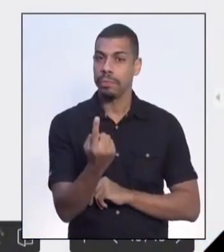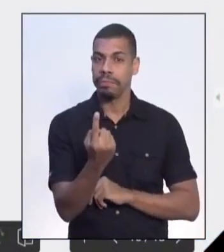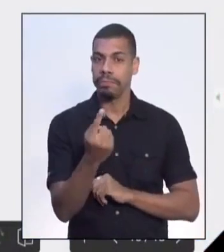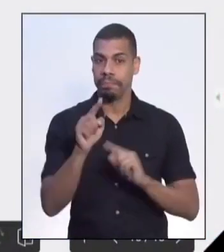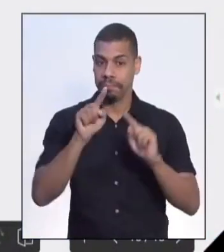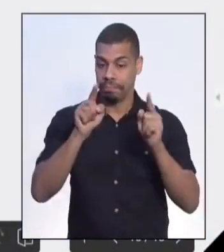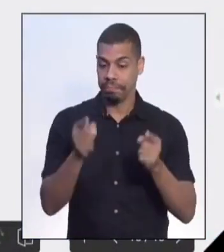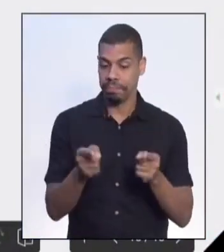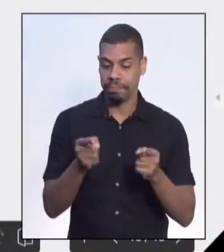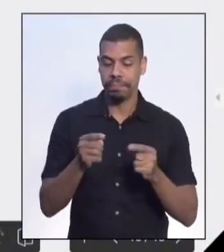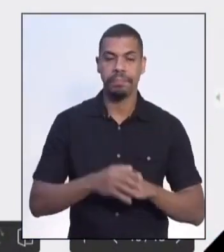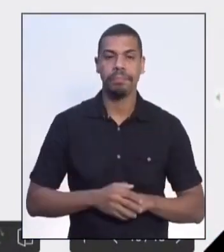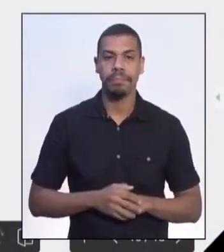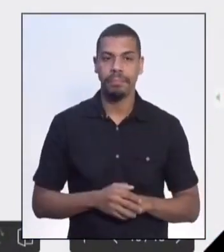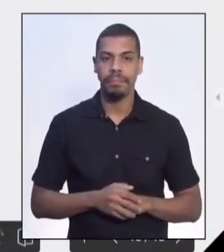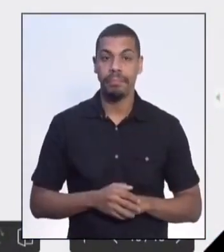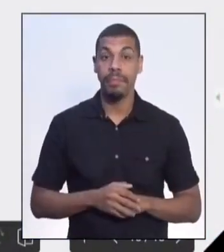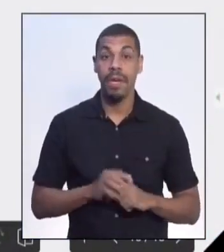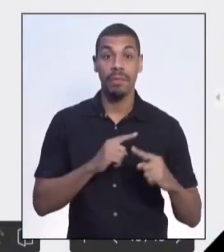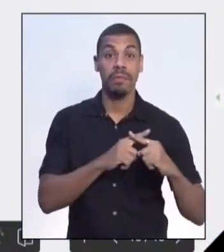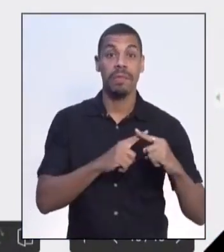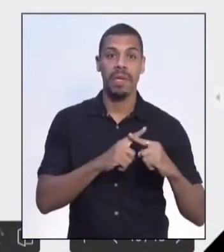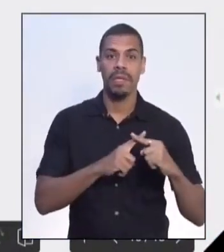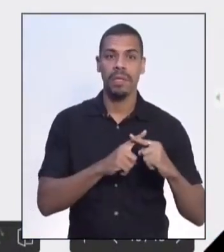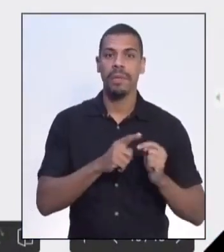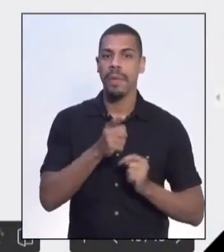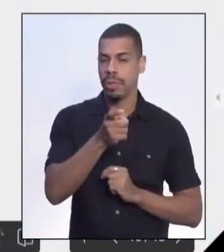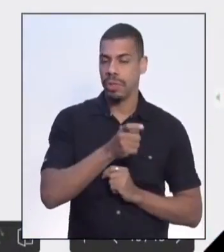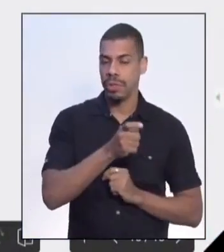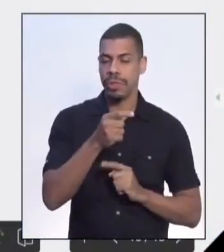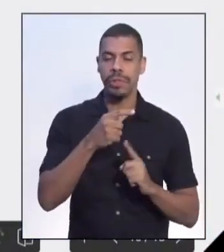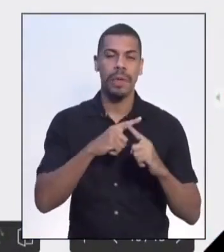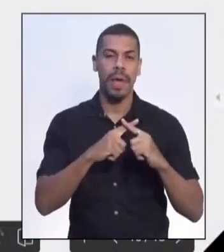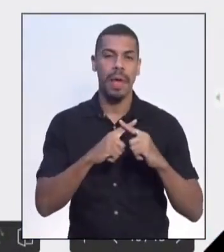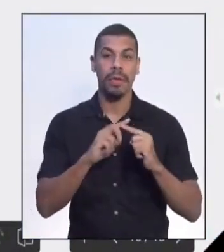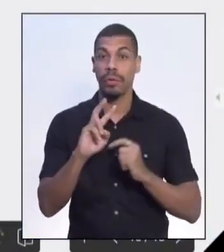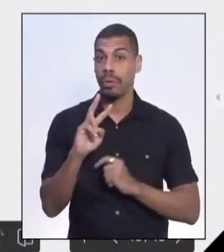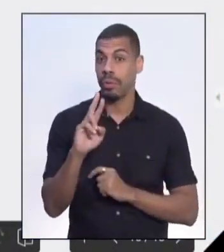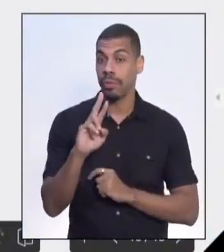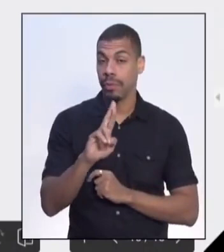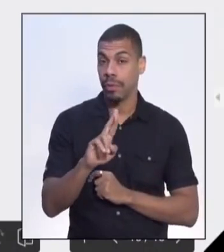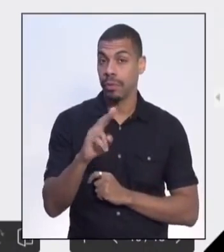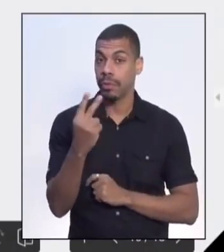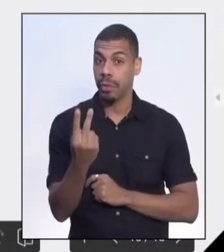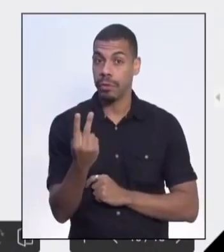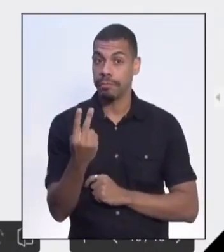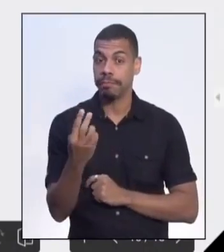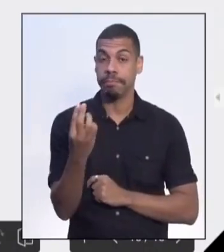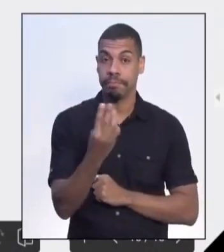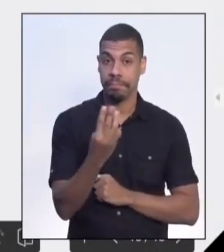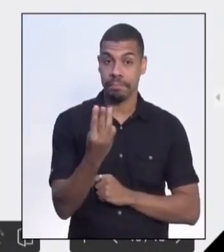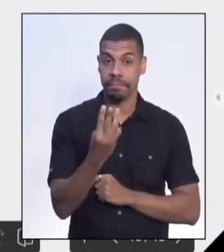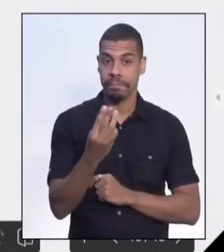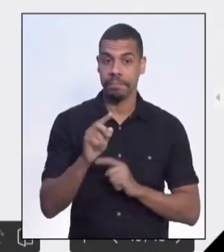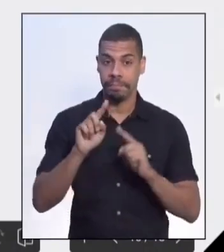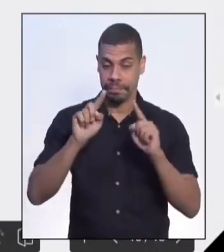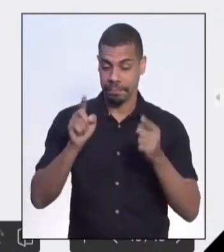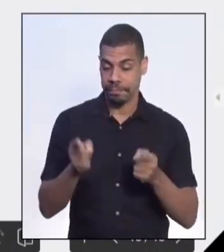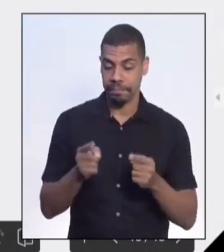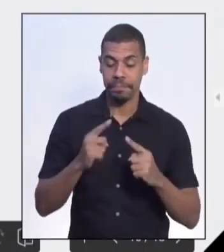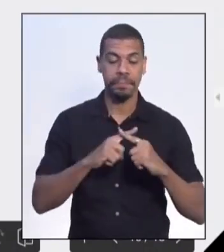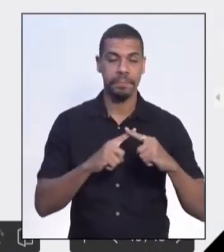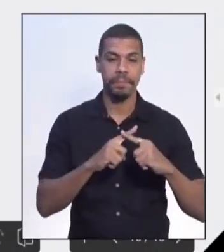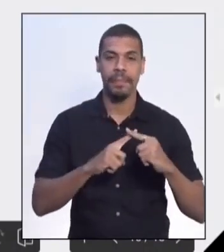dos parênteses, vezes x menos R2 é 3,